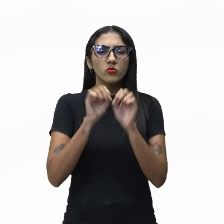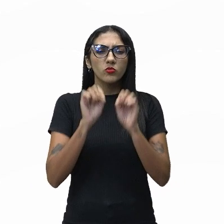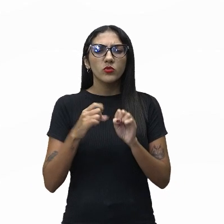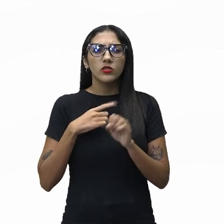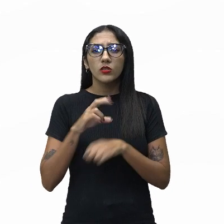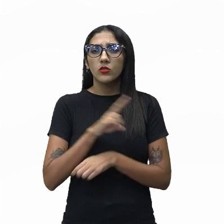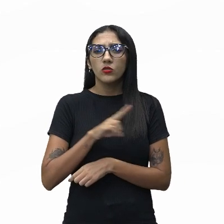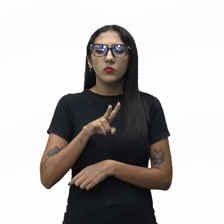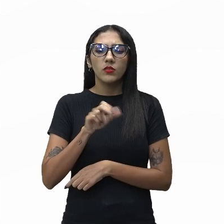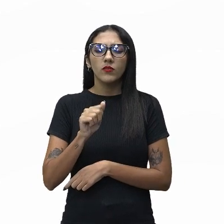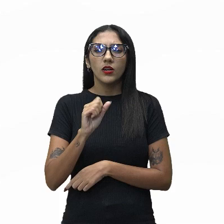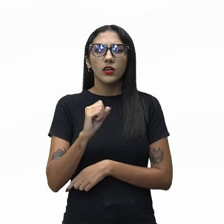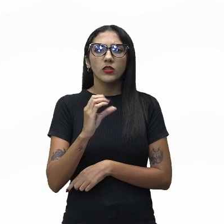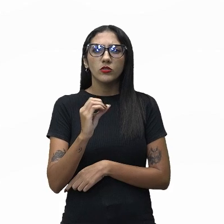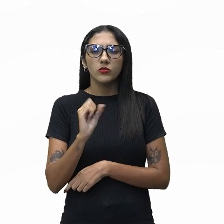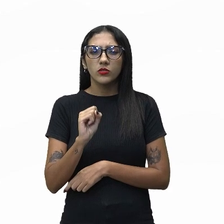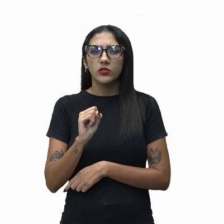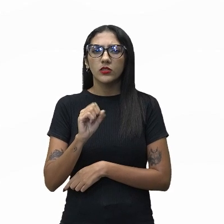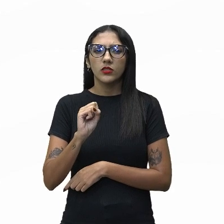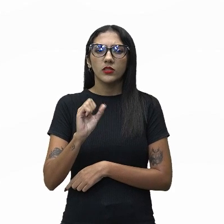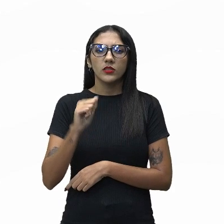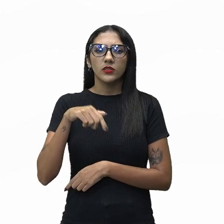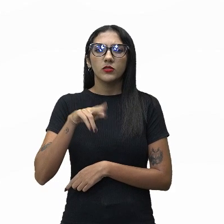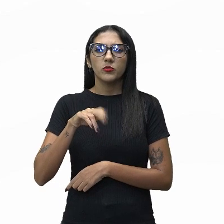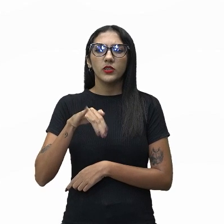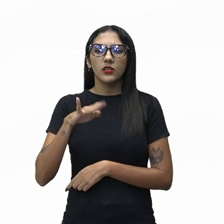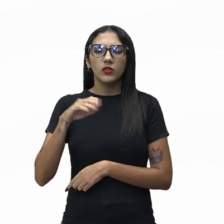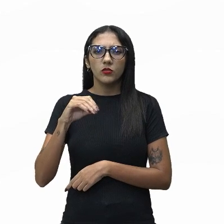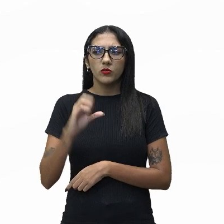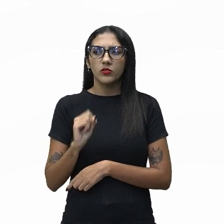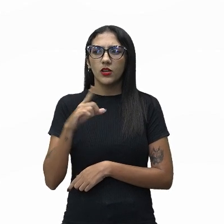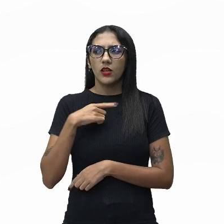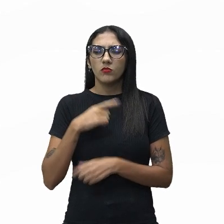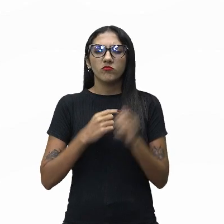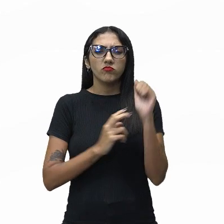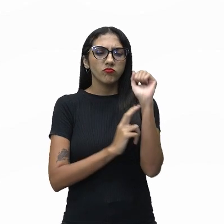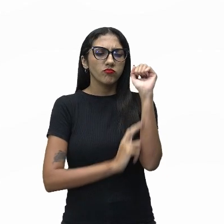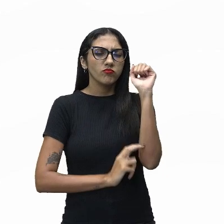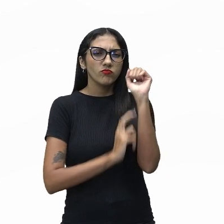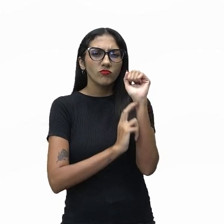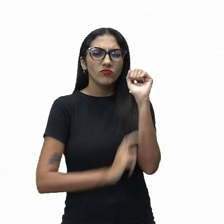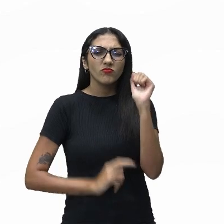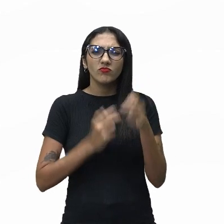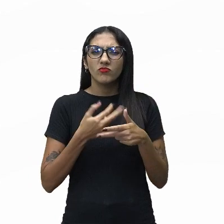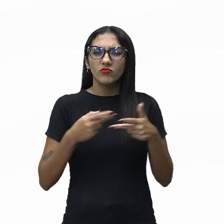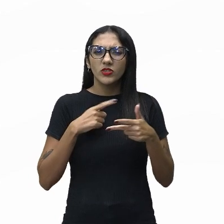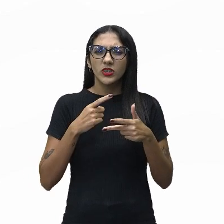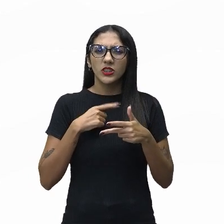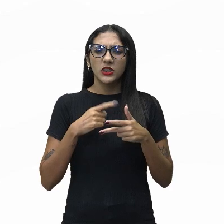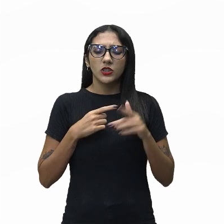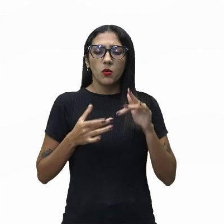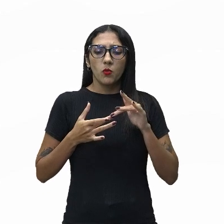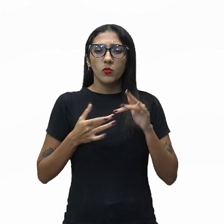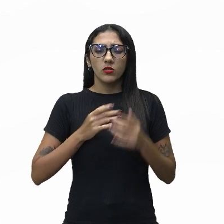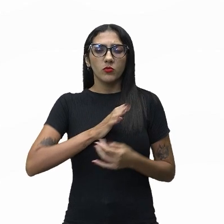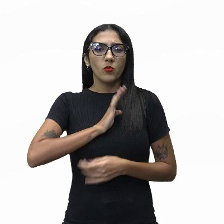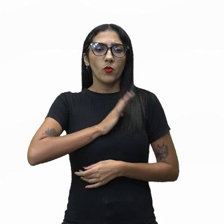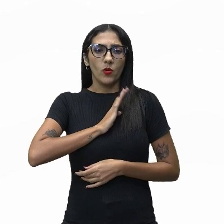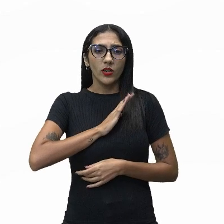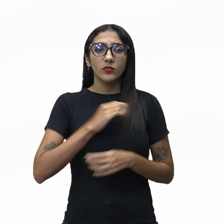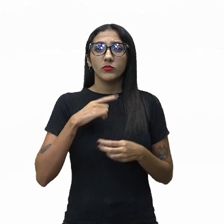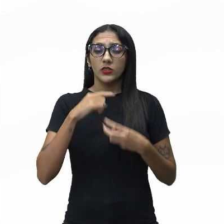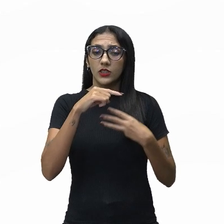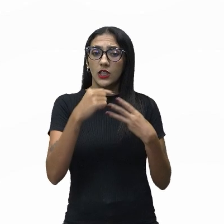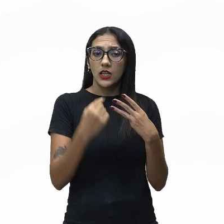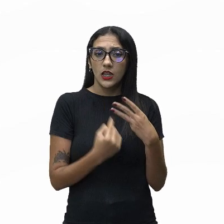chamadas de vasos sanguíneos. São tubos, né, interconectados ao coração. Esses vasos sanguíneos são de 3